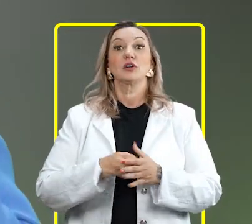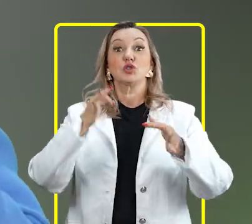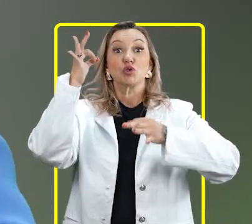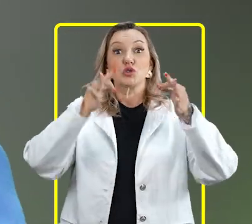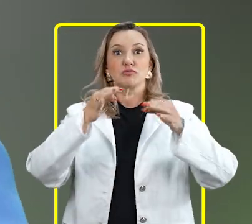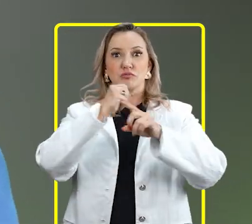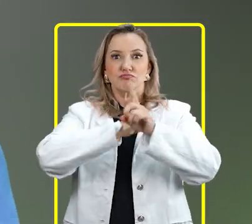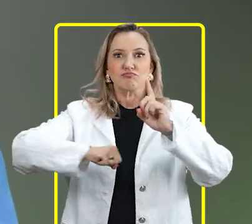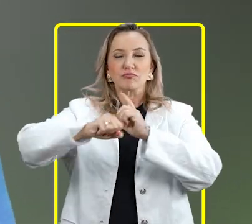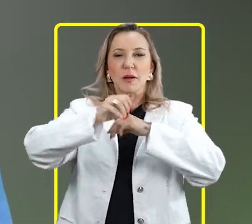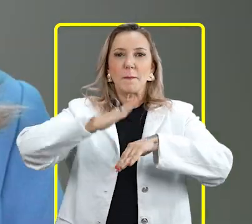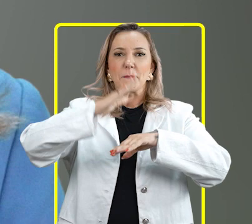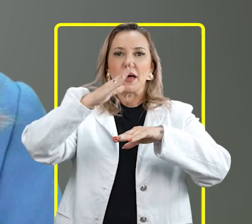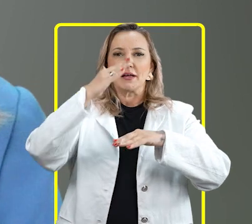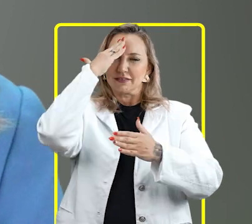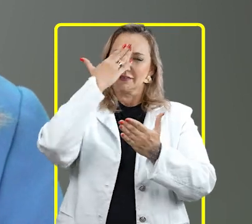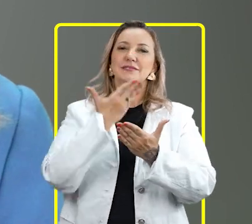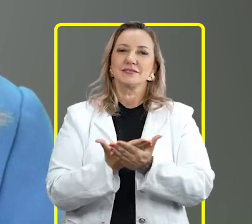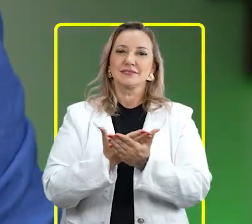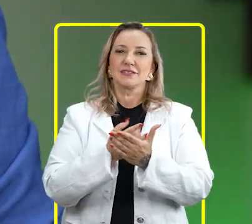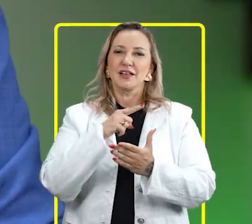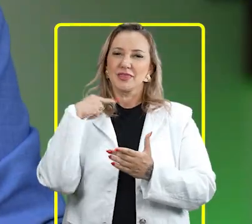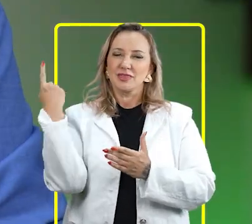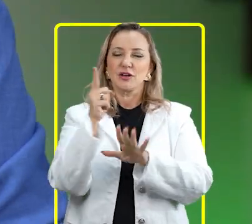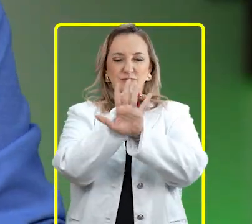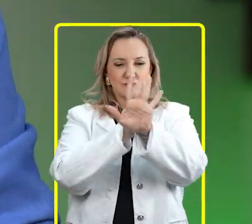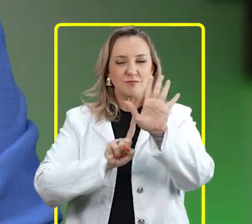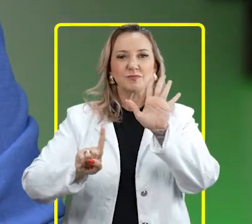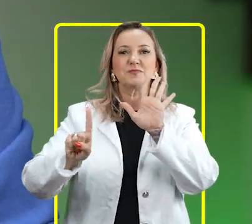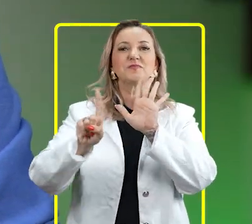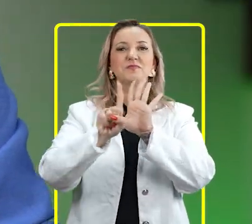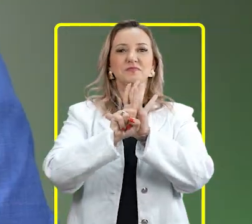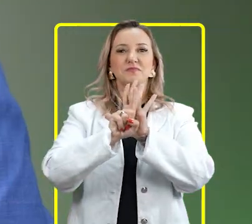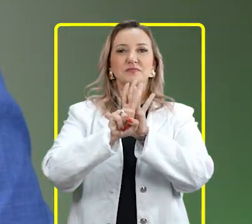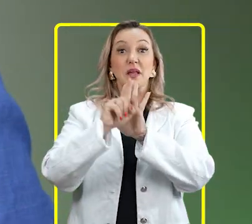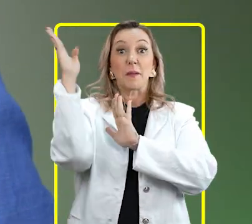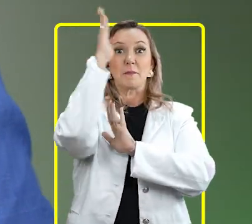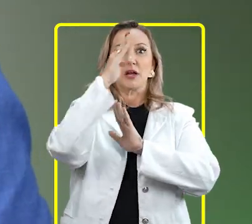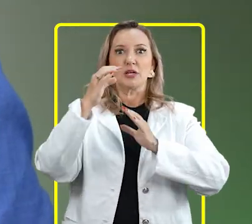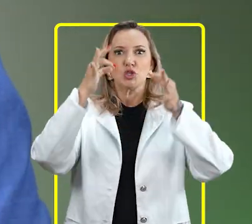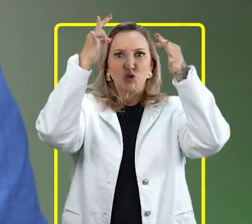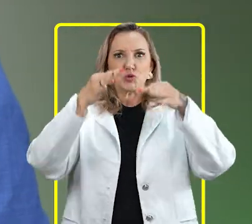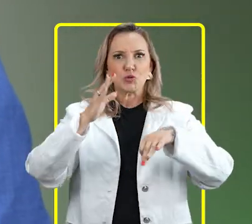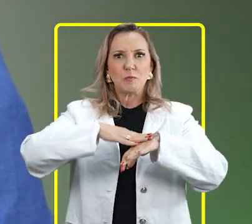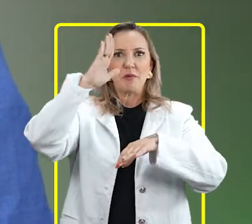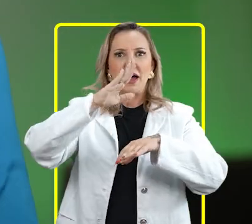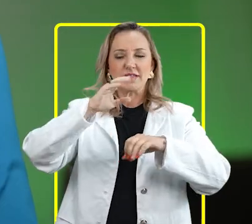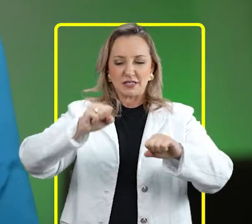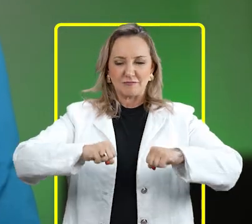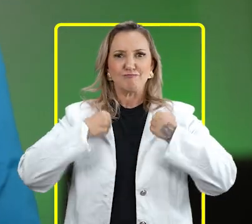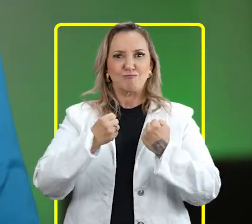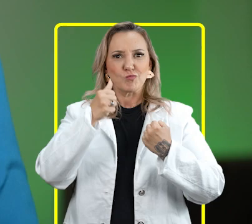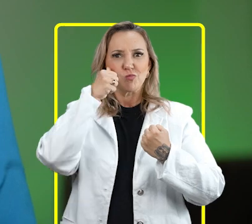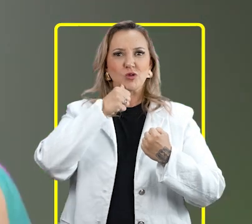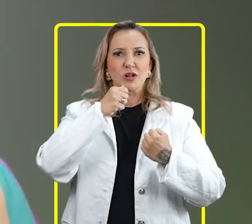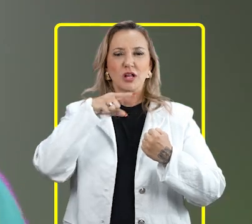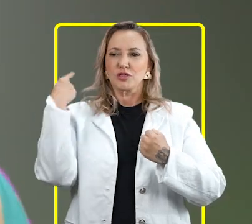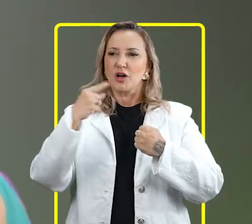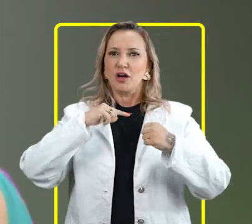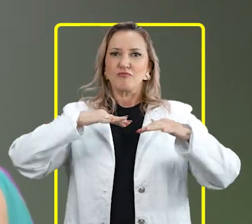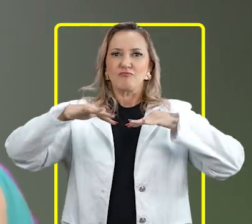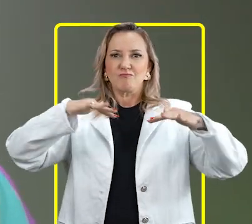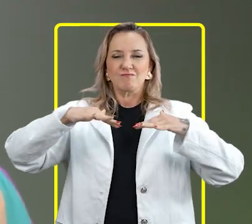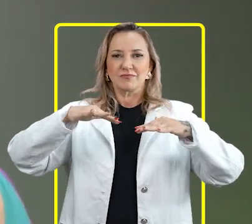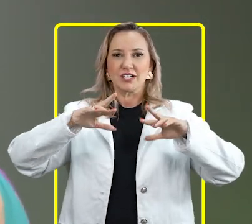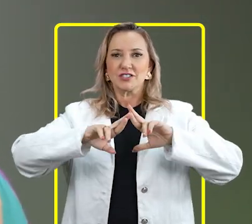mais justiça social e mais esperança. Somos protagonistas por um Brasil mais justo. A força da mulher tem o